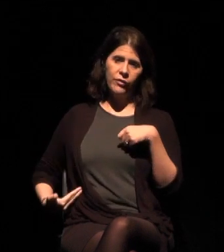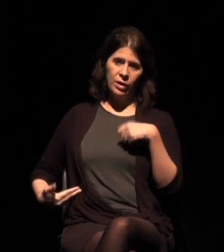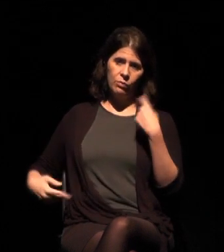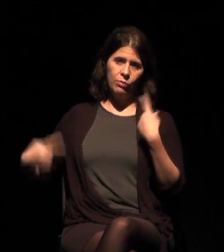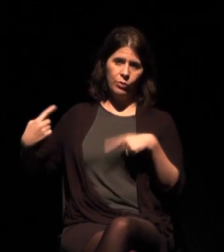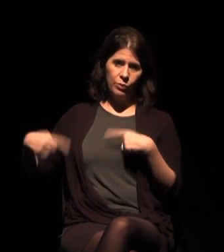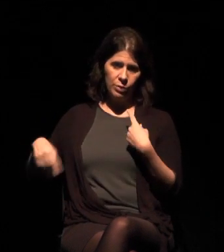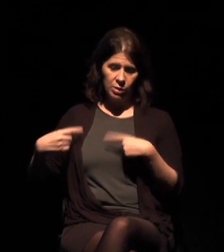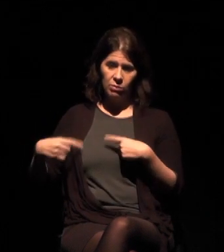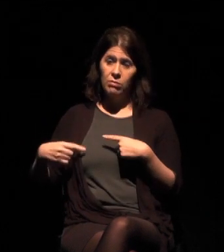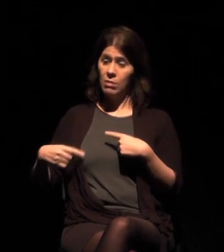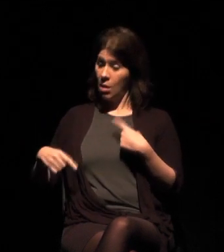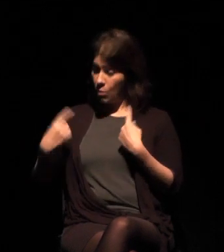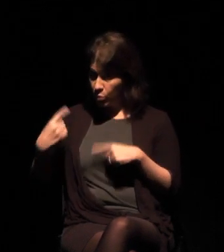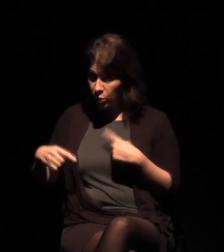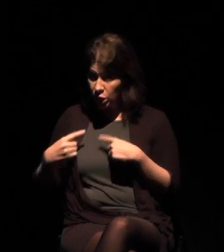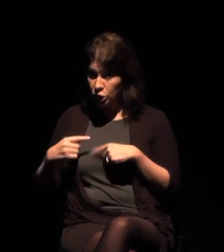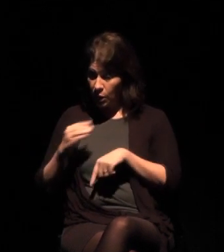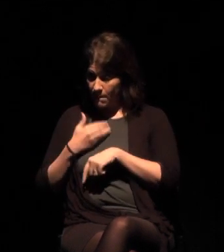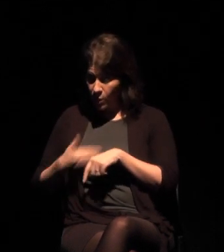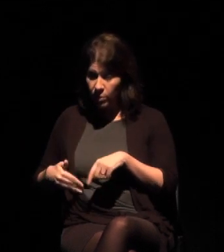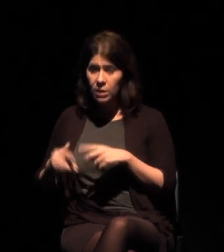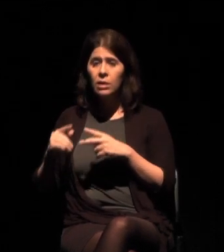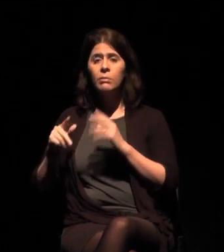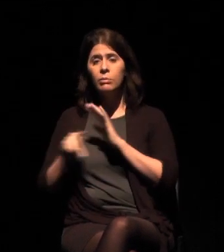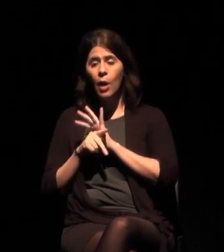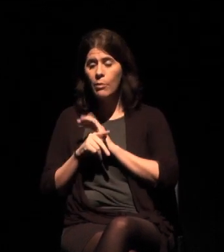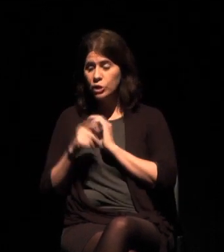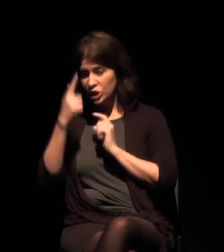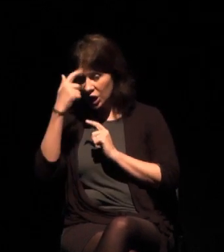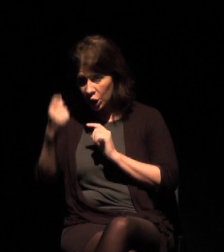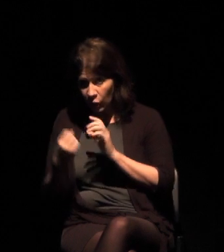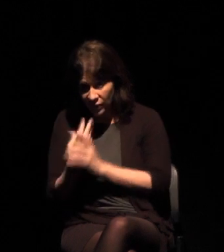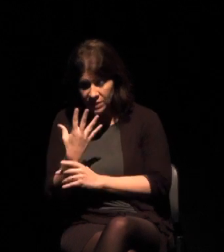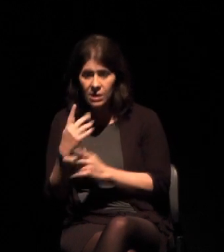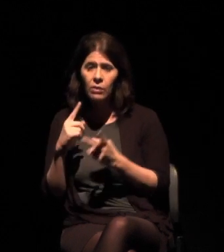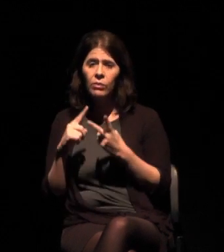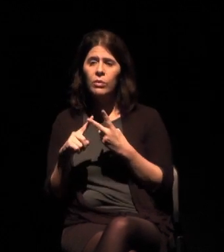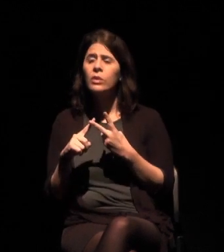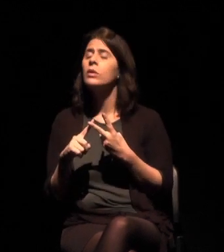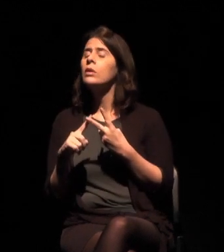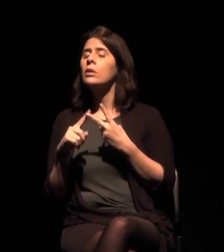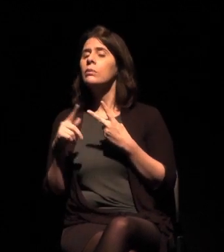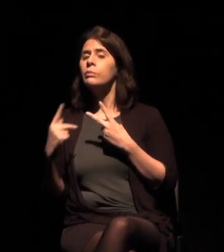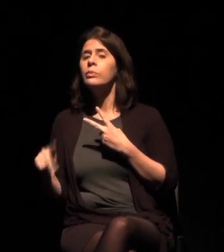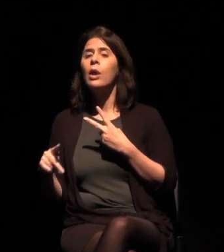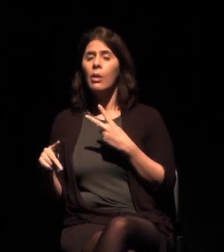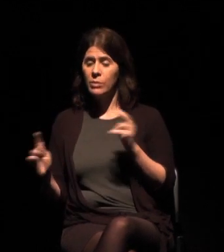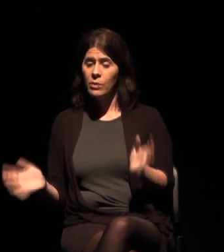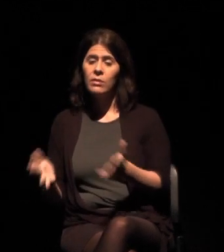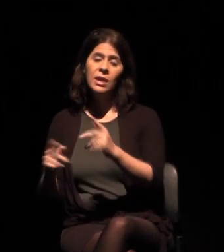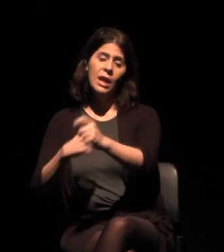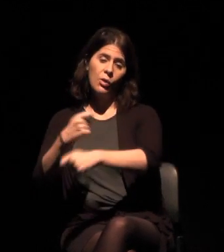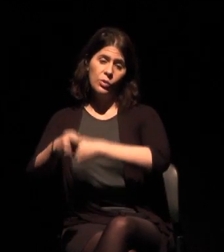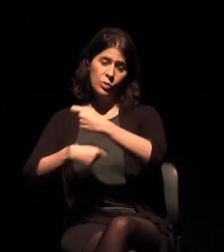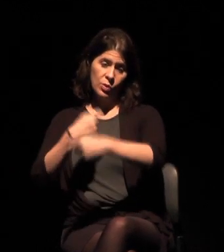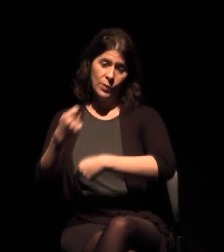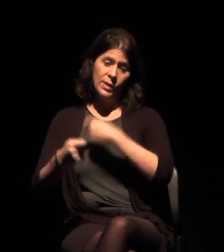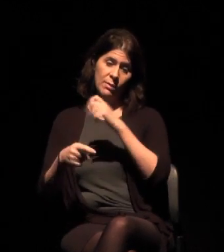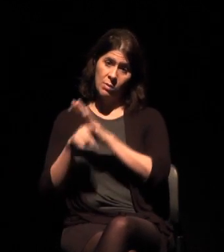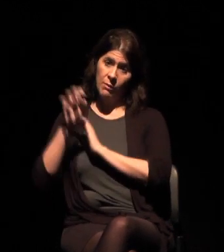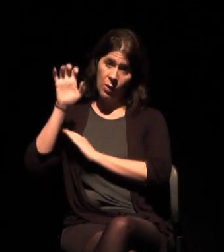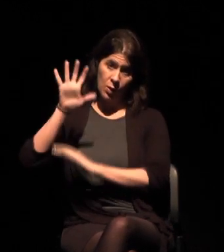inovação políticas nacionais de políticas européias importante de inovação e da economia é